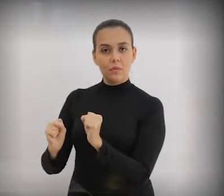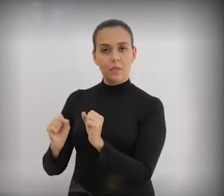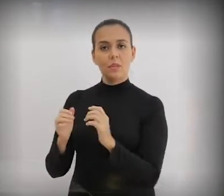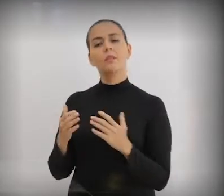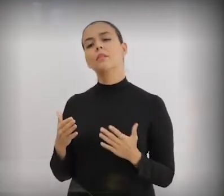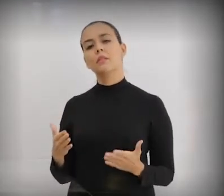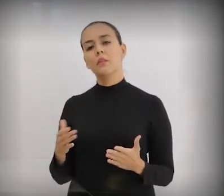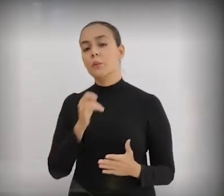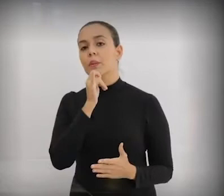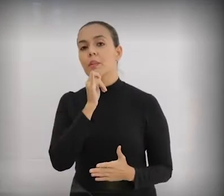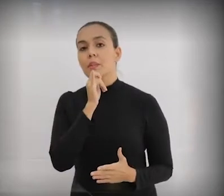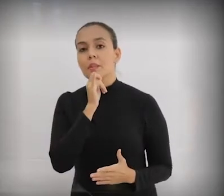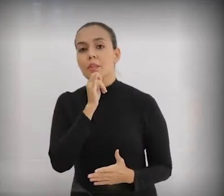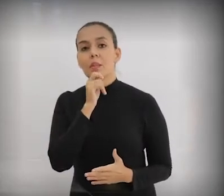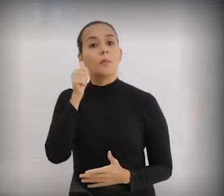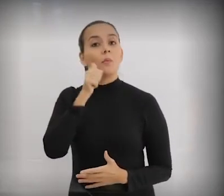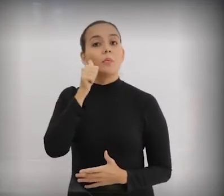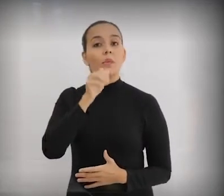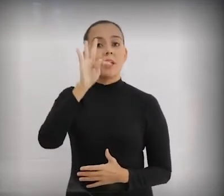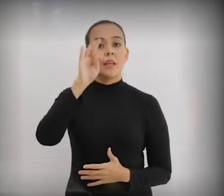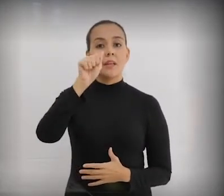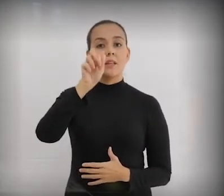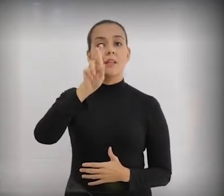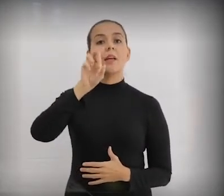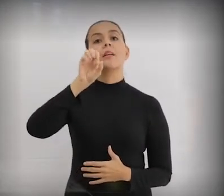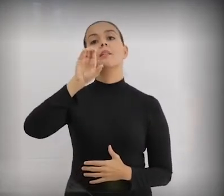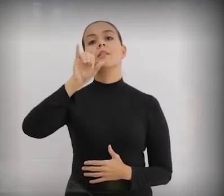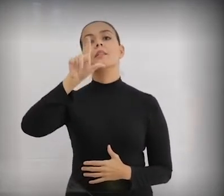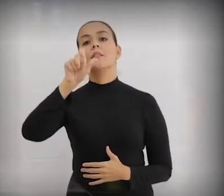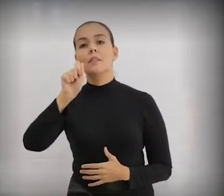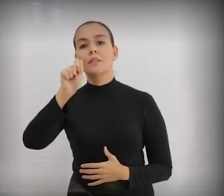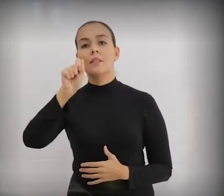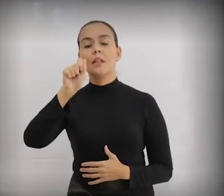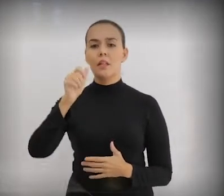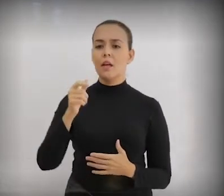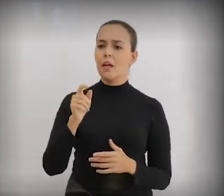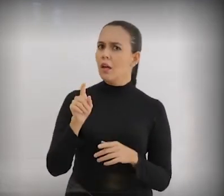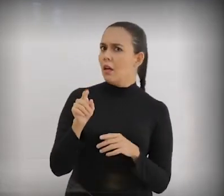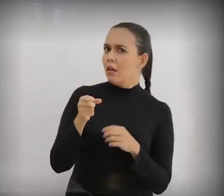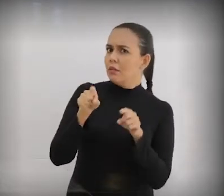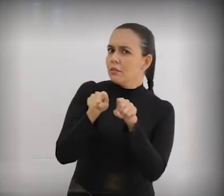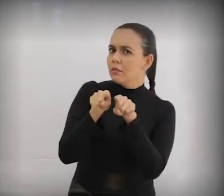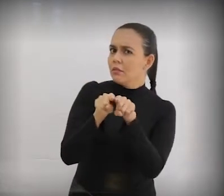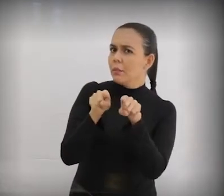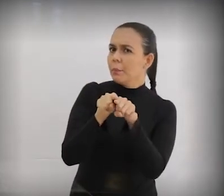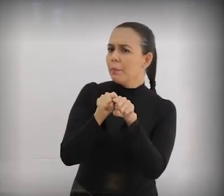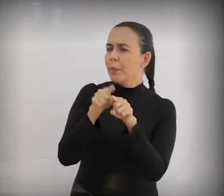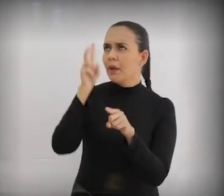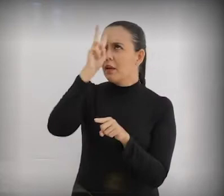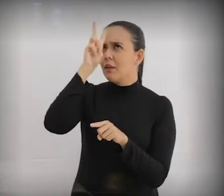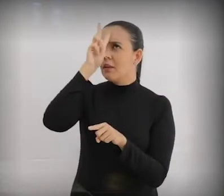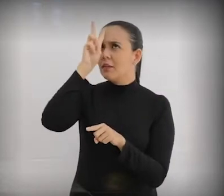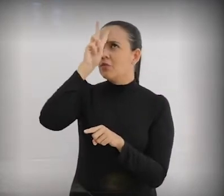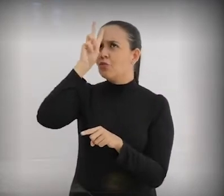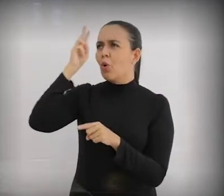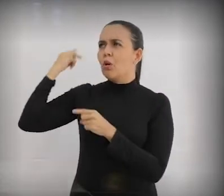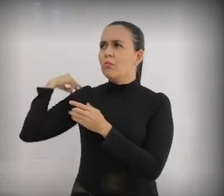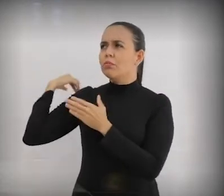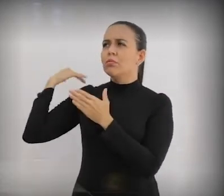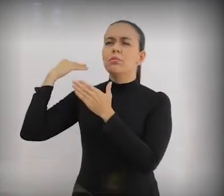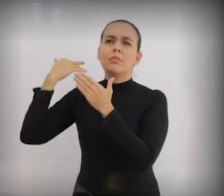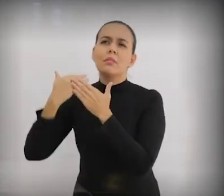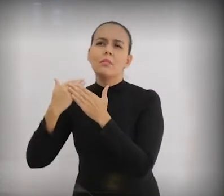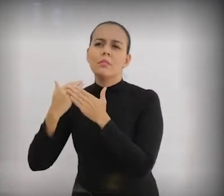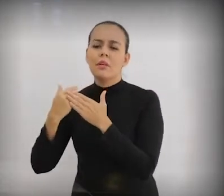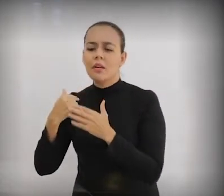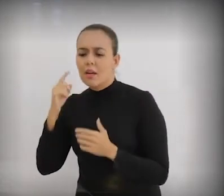bom, a Tarsila do Amaral, ela fez uma espécie de apropriação cultural. Porque ela se utilizava de lendas que ela dizia que